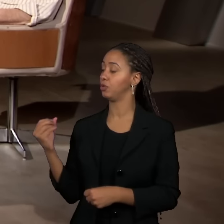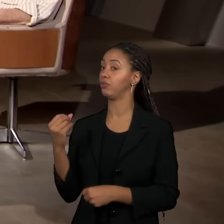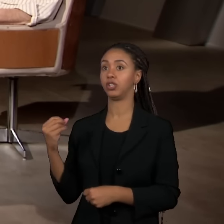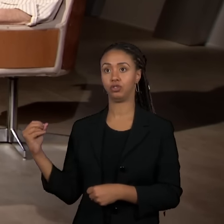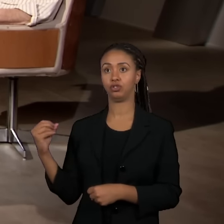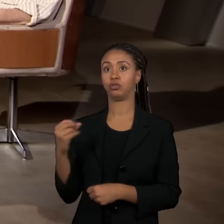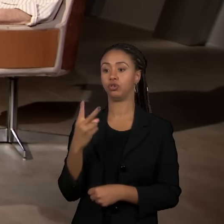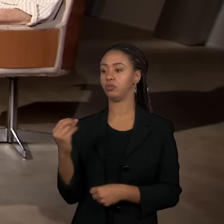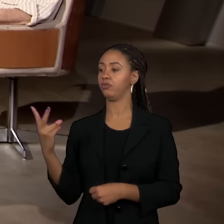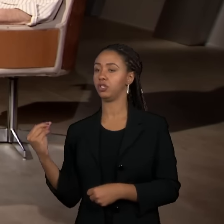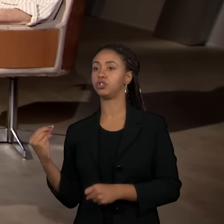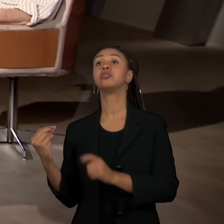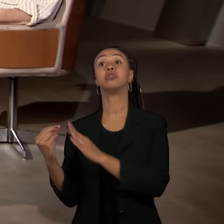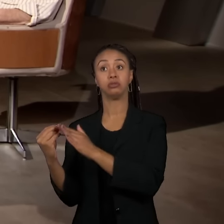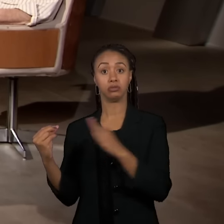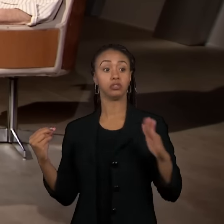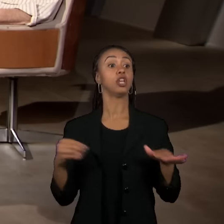não estamos trabalhando